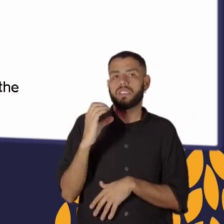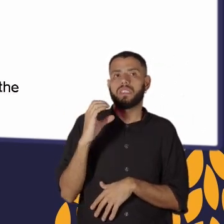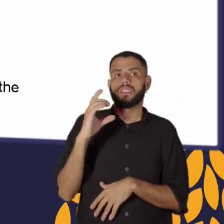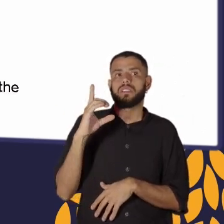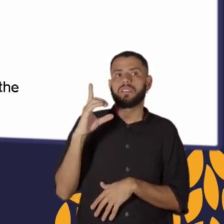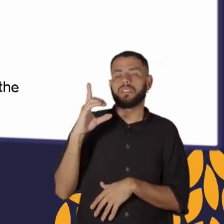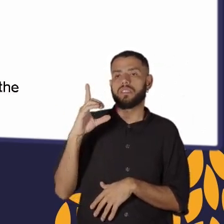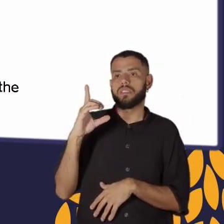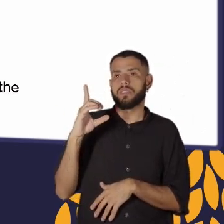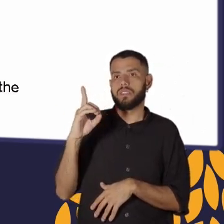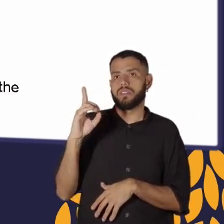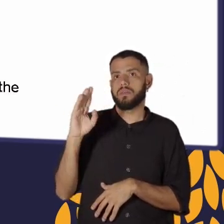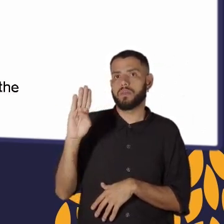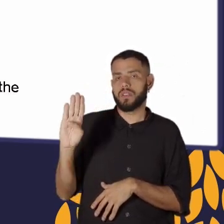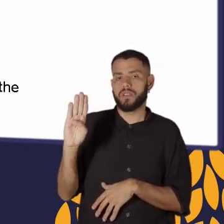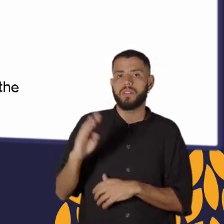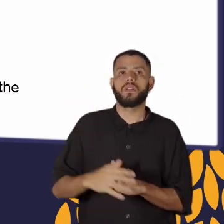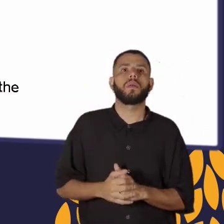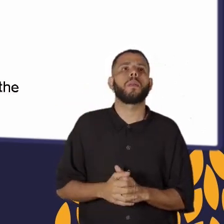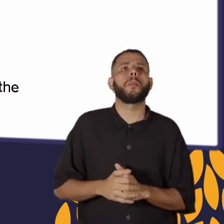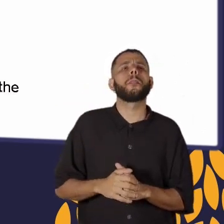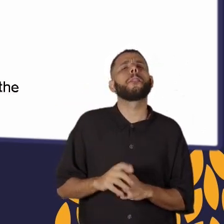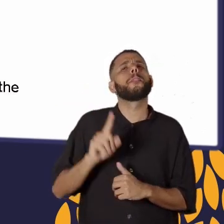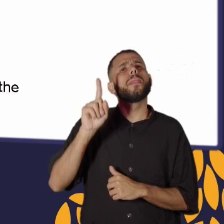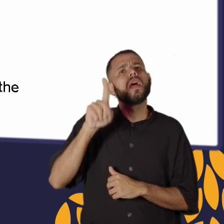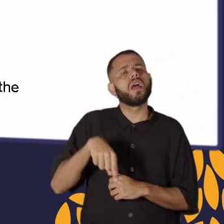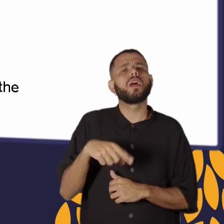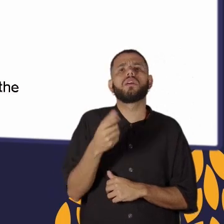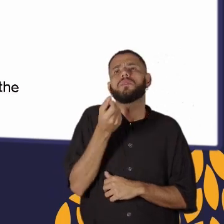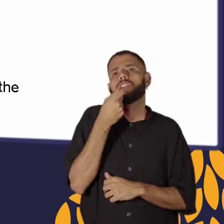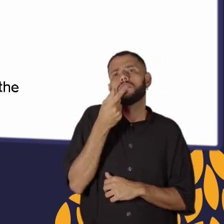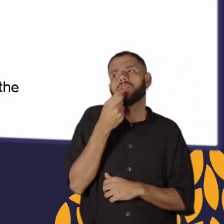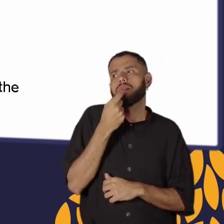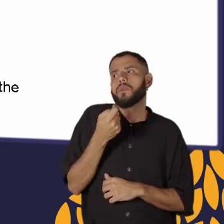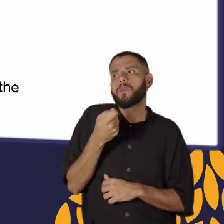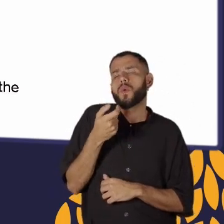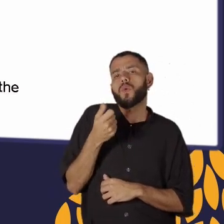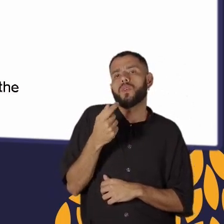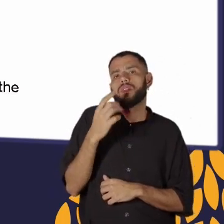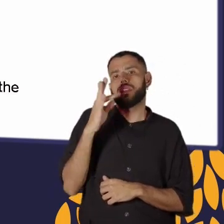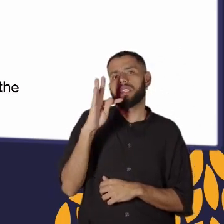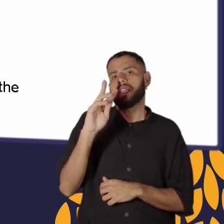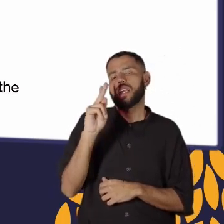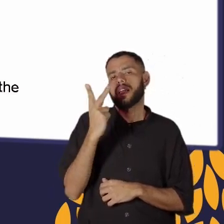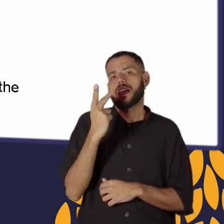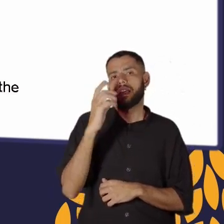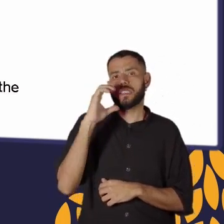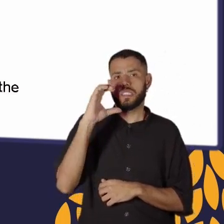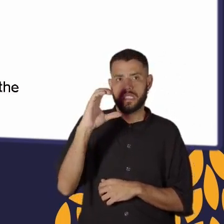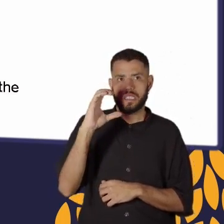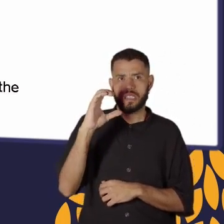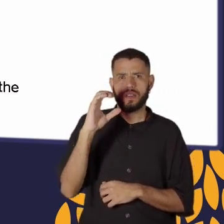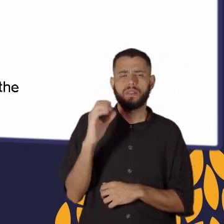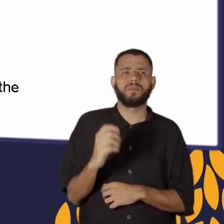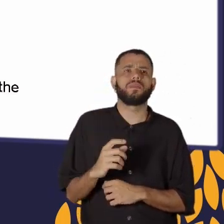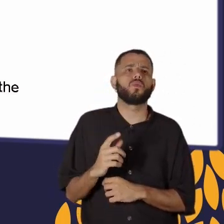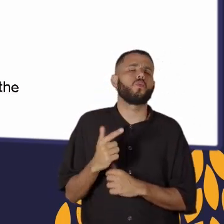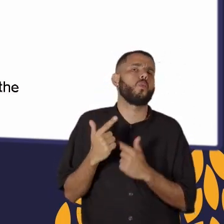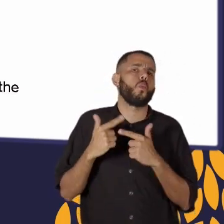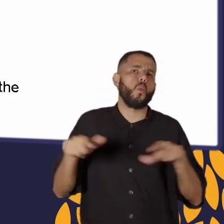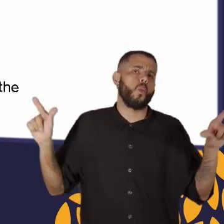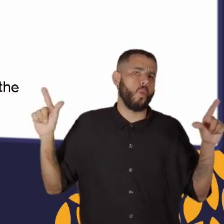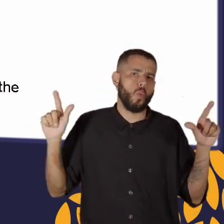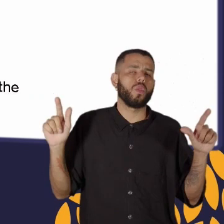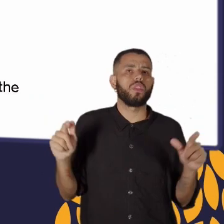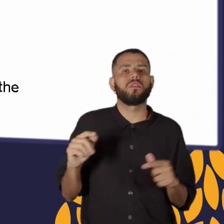qual CBD. Foi o Zodiolex, foi um medicamento que foi com baixo teor de THC, considerado quase nulo, né, o teor